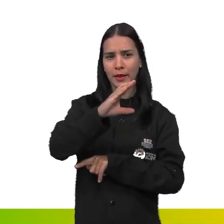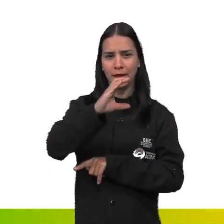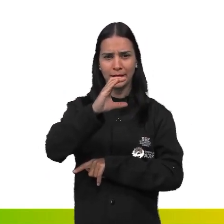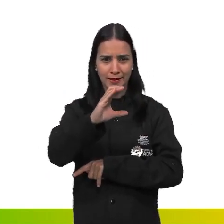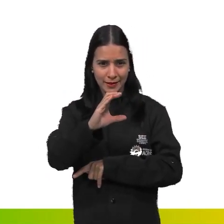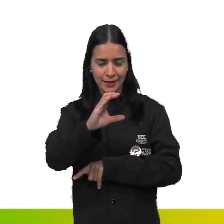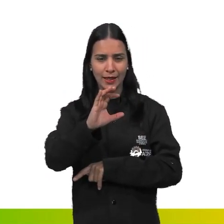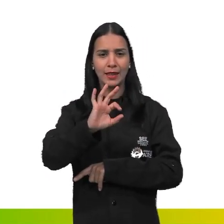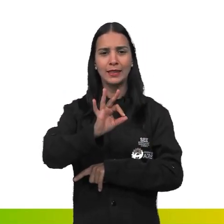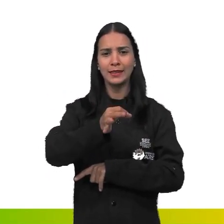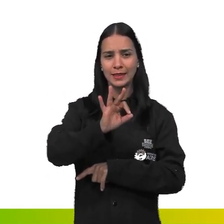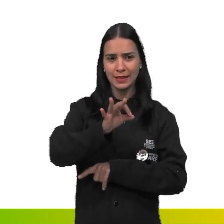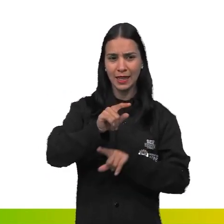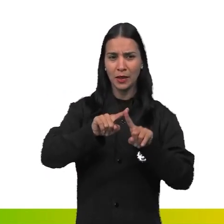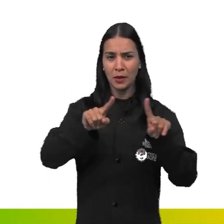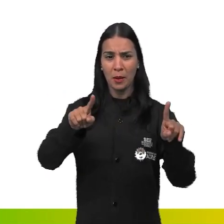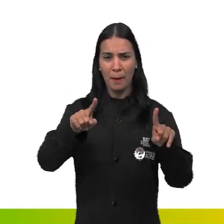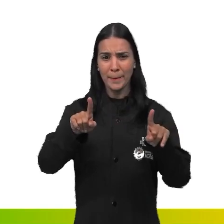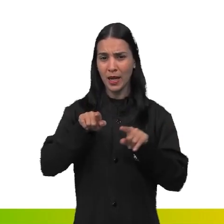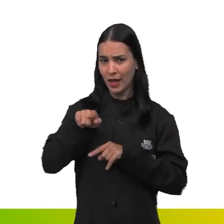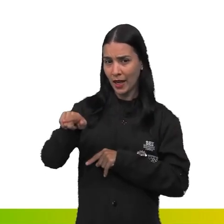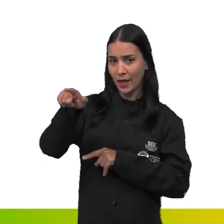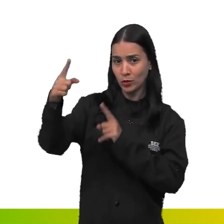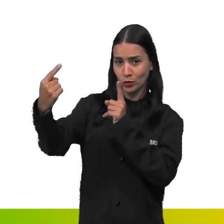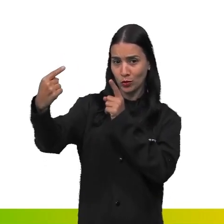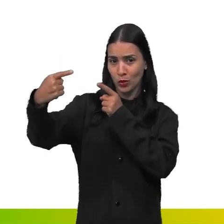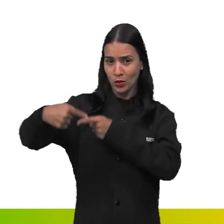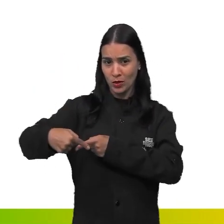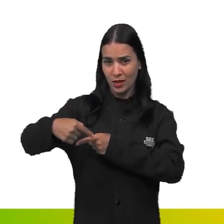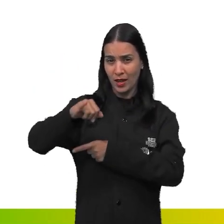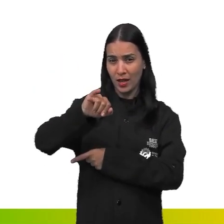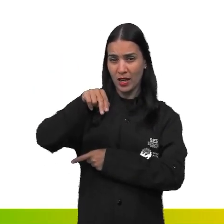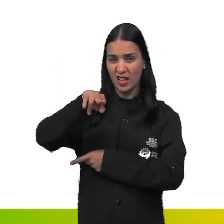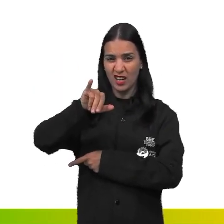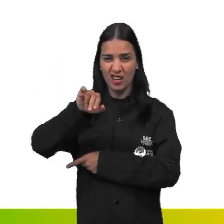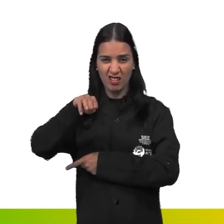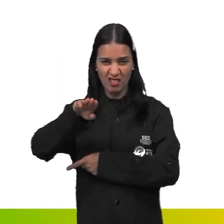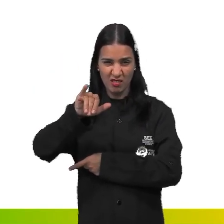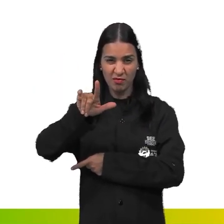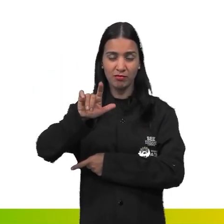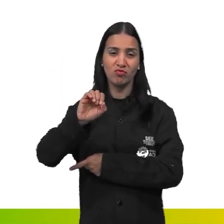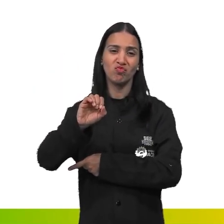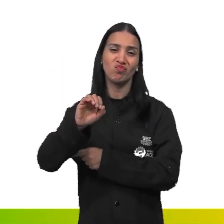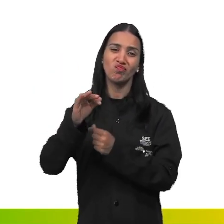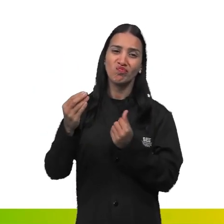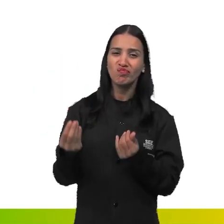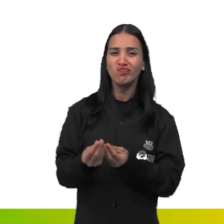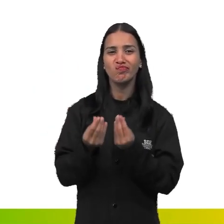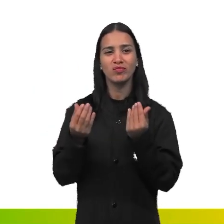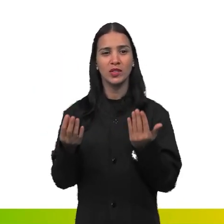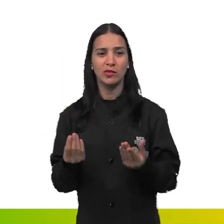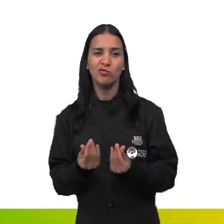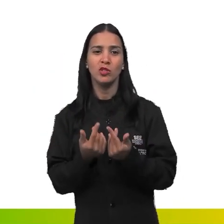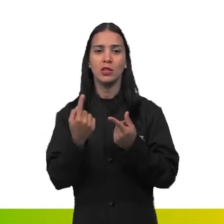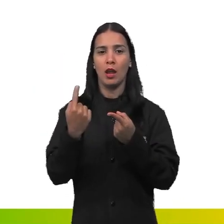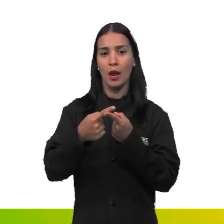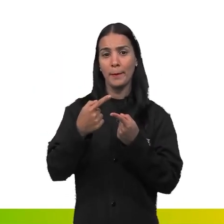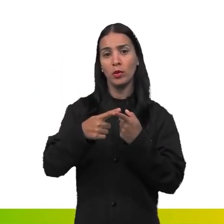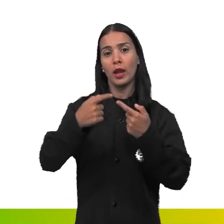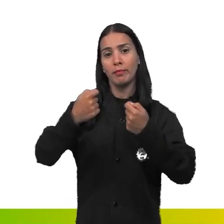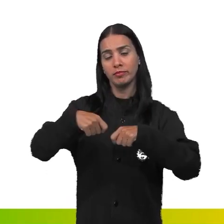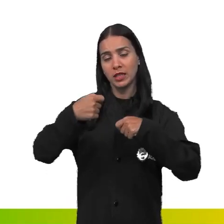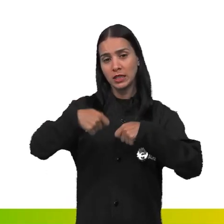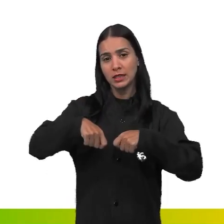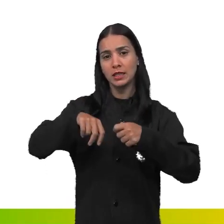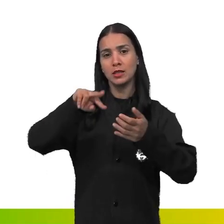se trata de inimigo. E o rival também entra nesse um sinônimo de inimigo, tá bom? Então, vamos ver aqui qual é